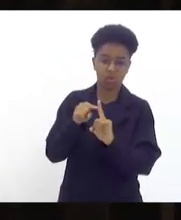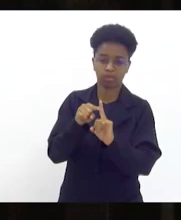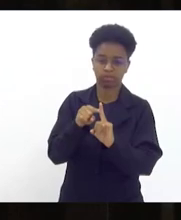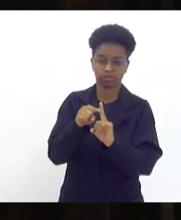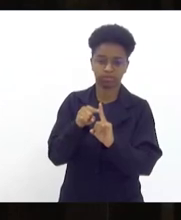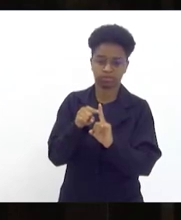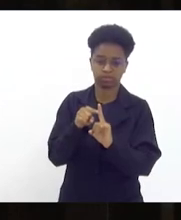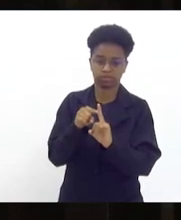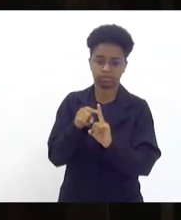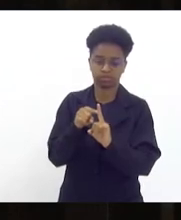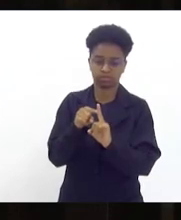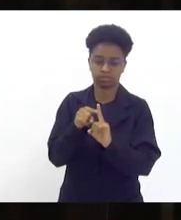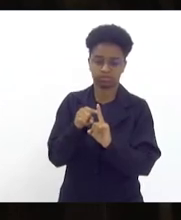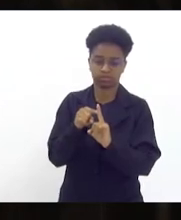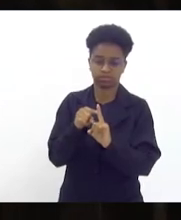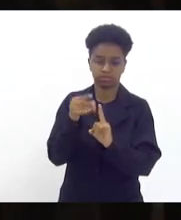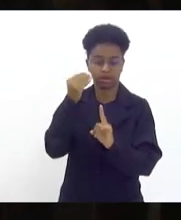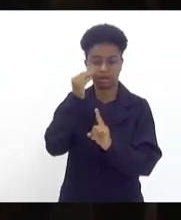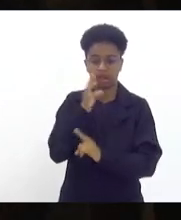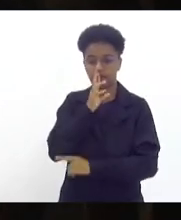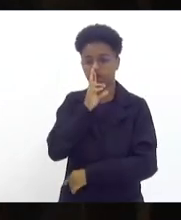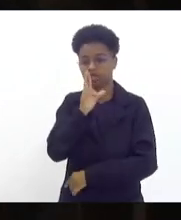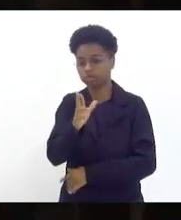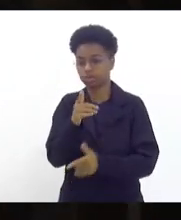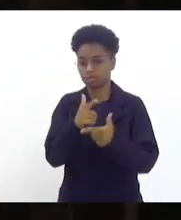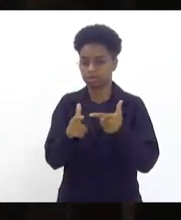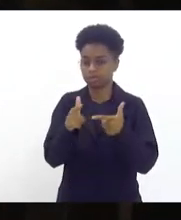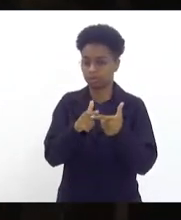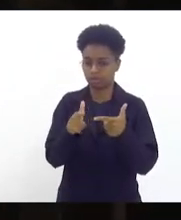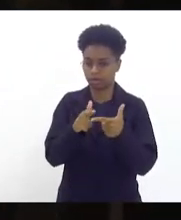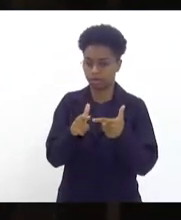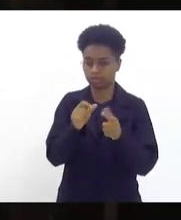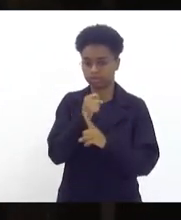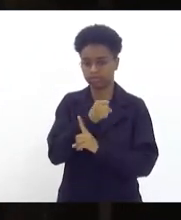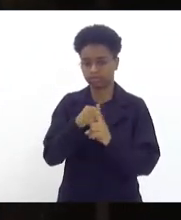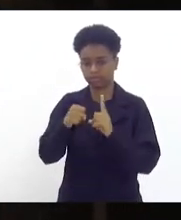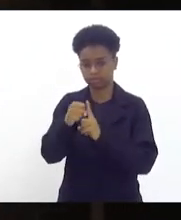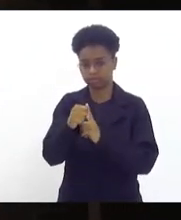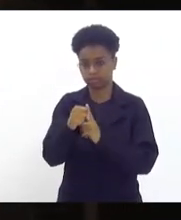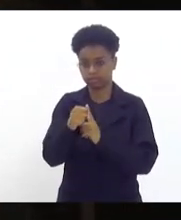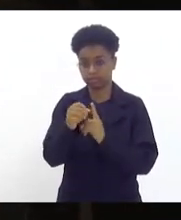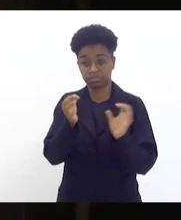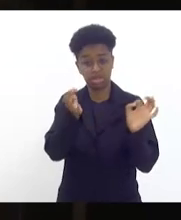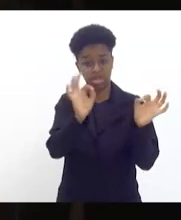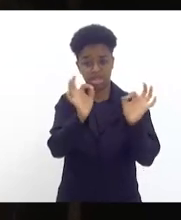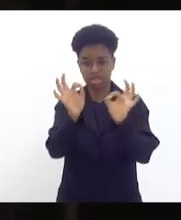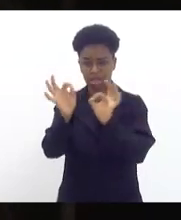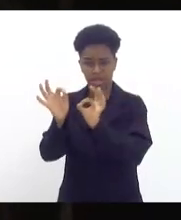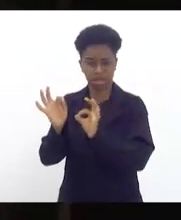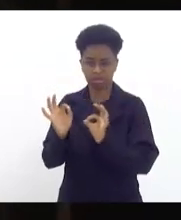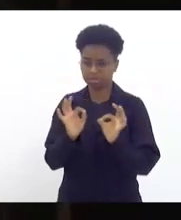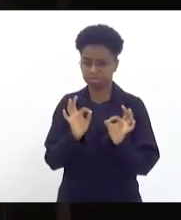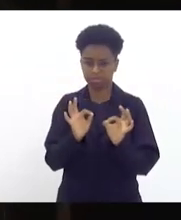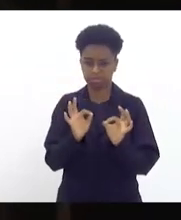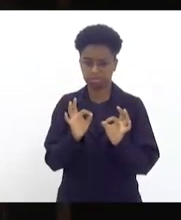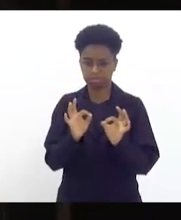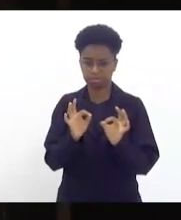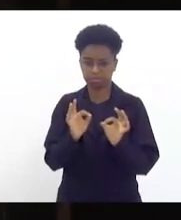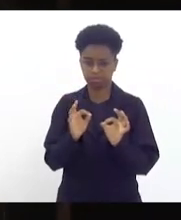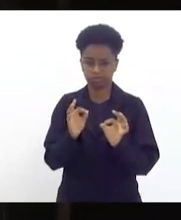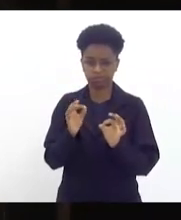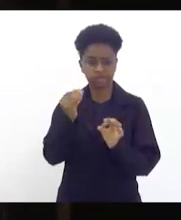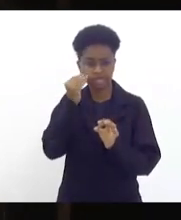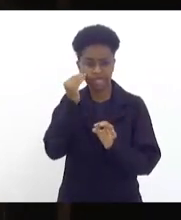se dá para responder aos problemas da sociedade ninguém vai para rua